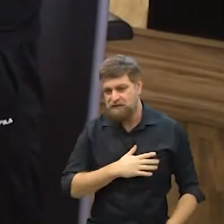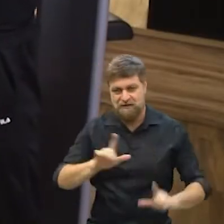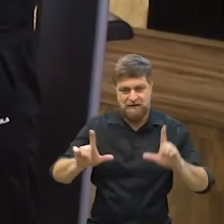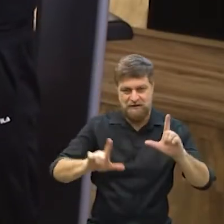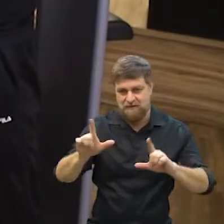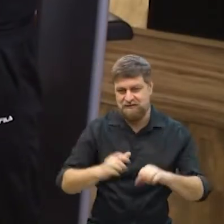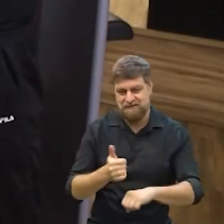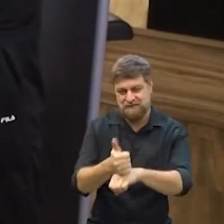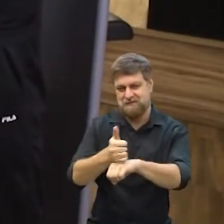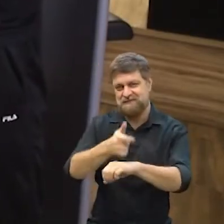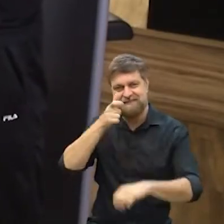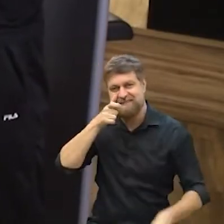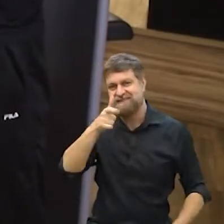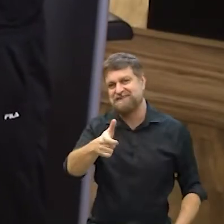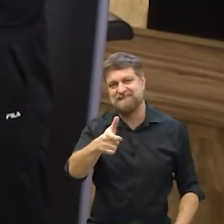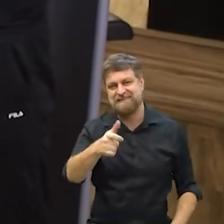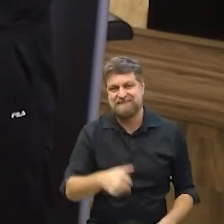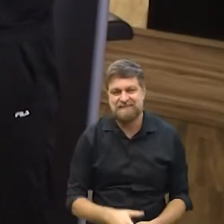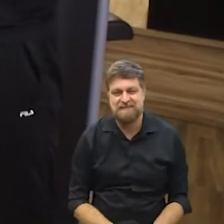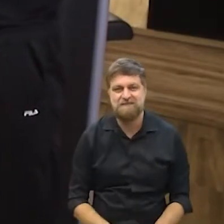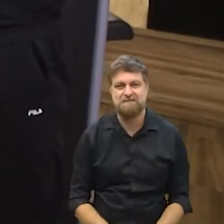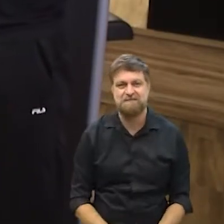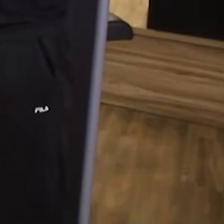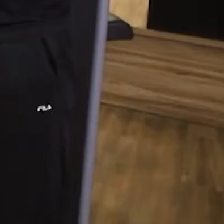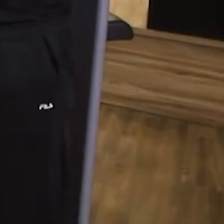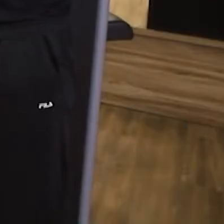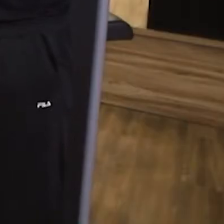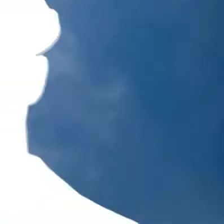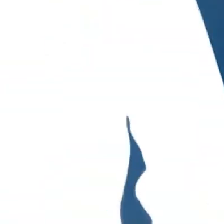quadro, pessoal, já sabe, né? Se liga na profissão.